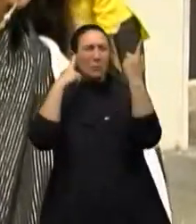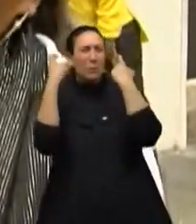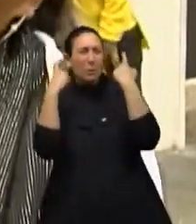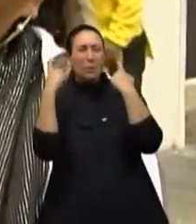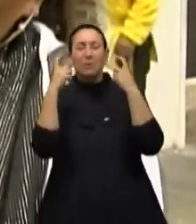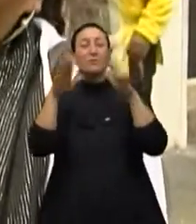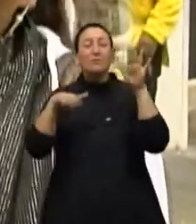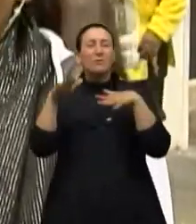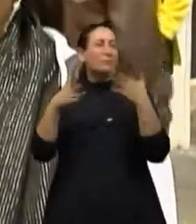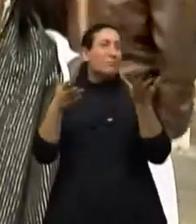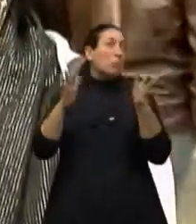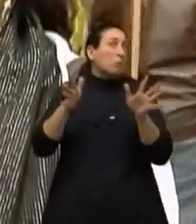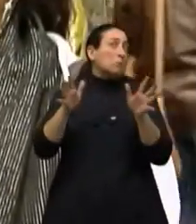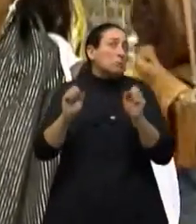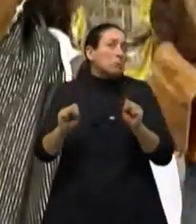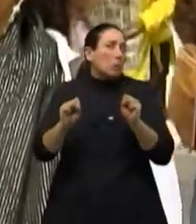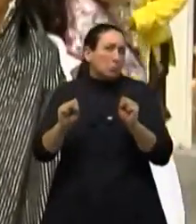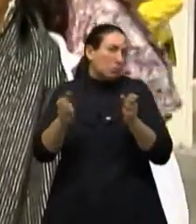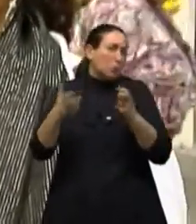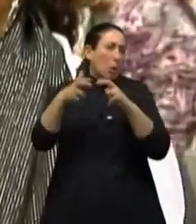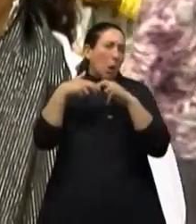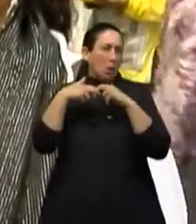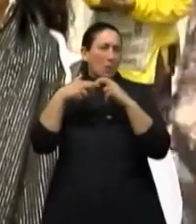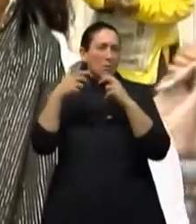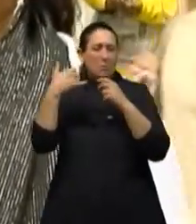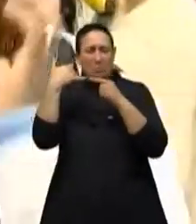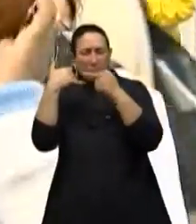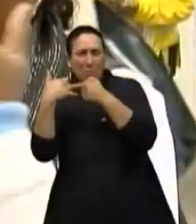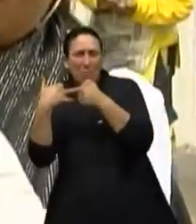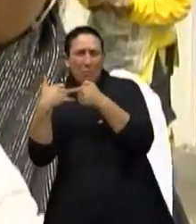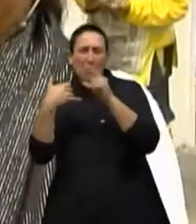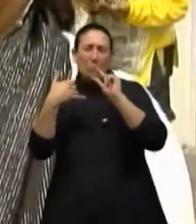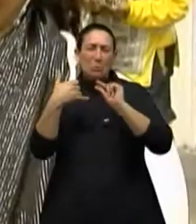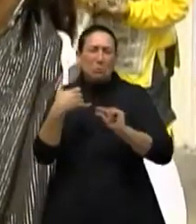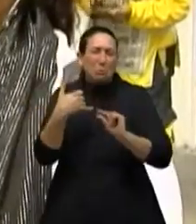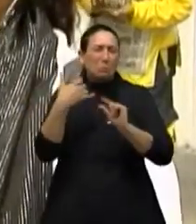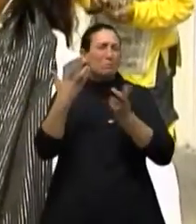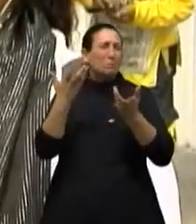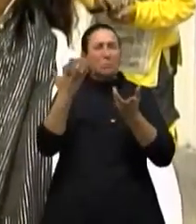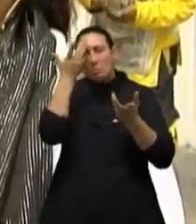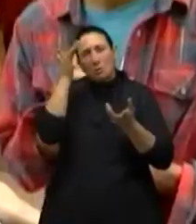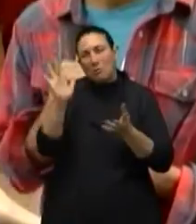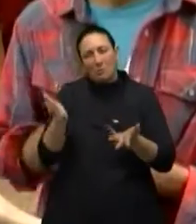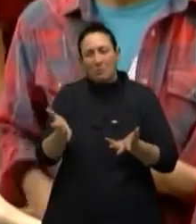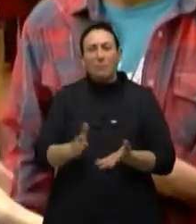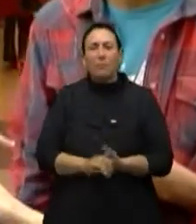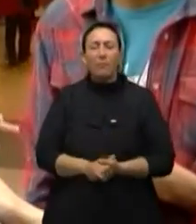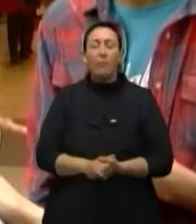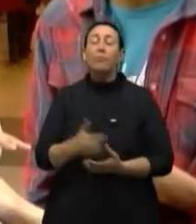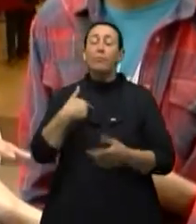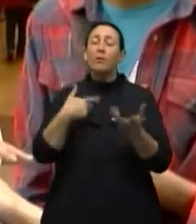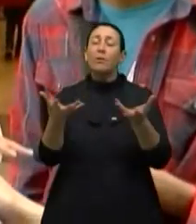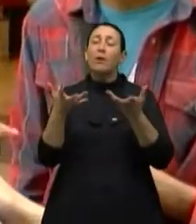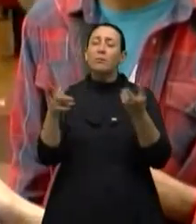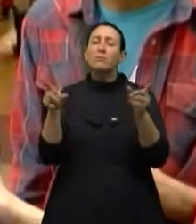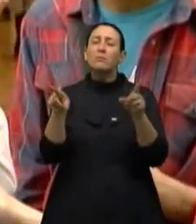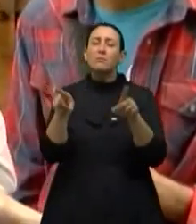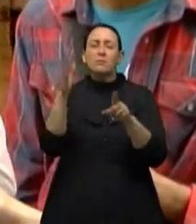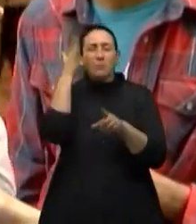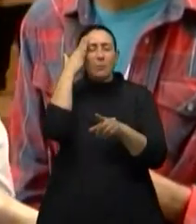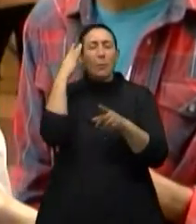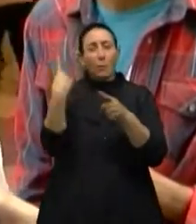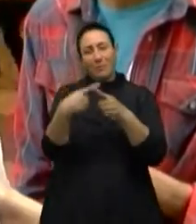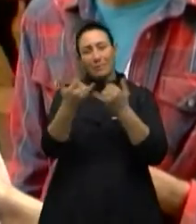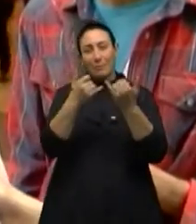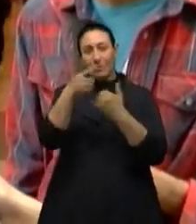escutar direito eu não sei Talvez seja até por causa do do telefone também que fica aques negócio no ouvido né Eu queria saber porque que quando a gente tá subindo